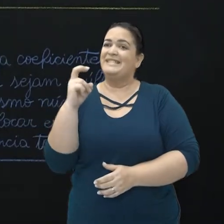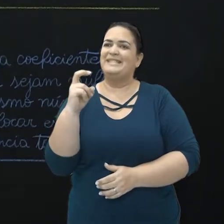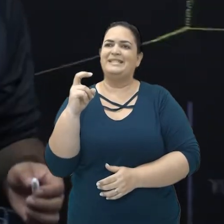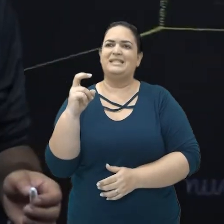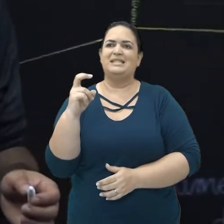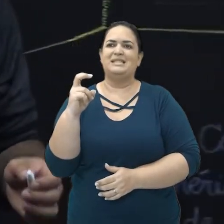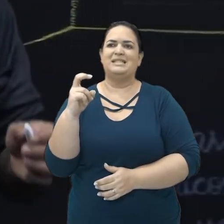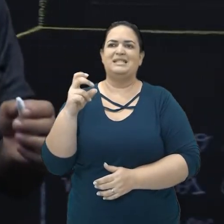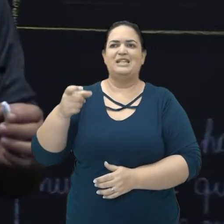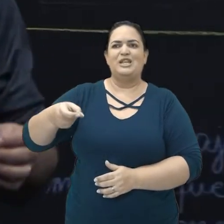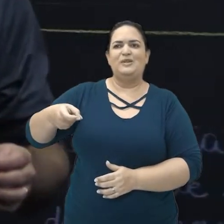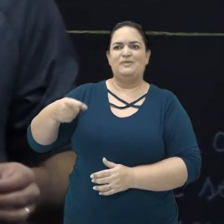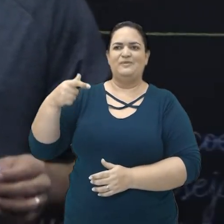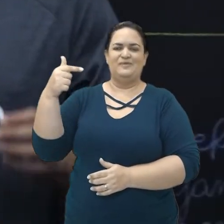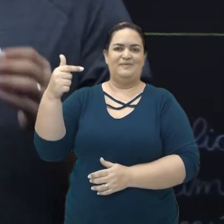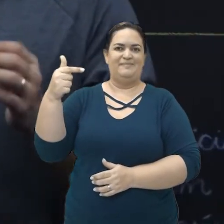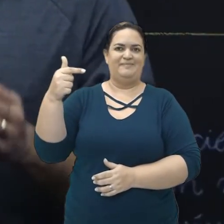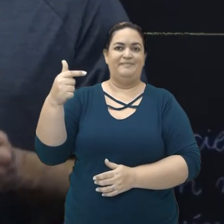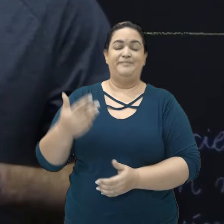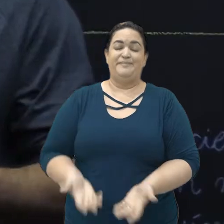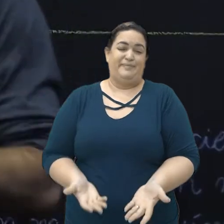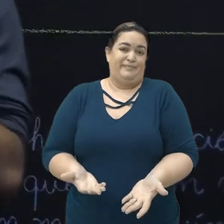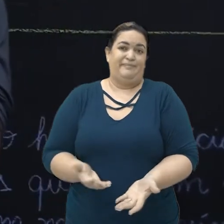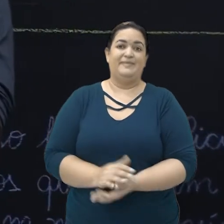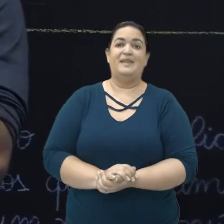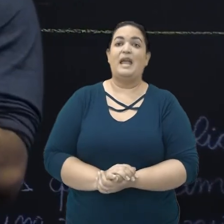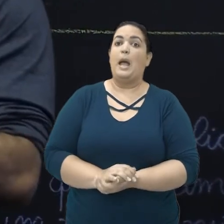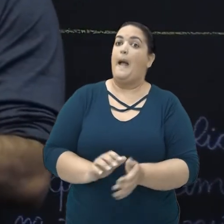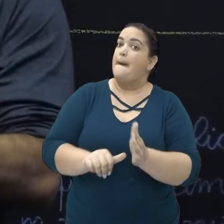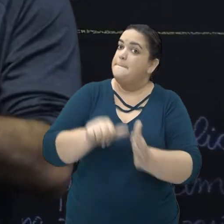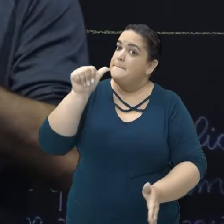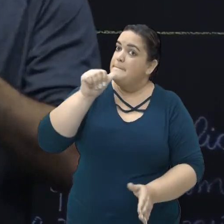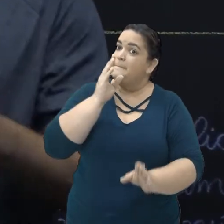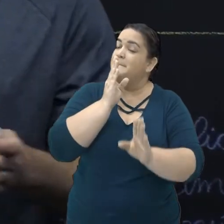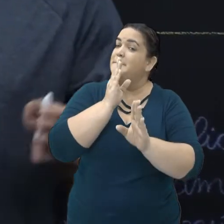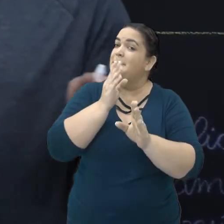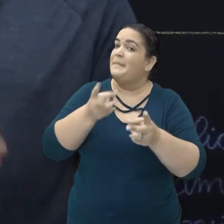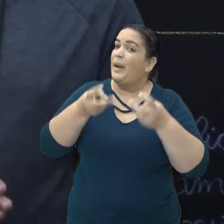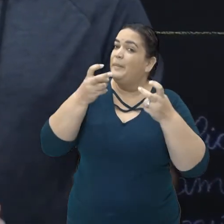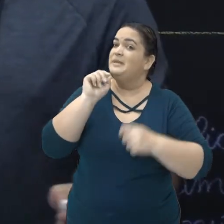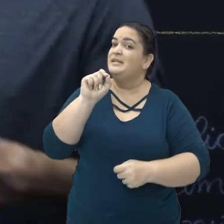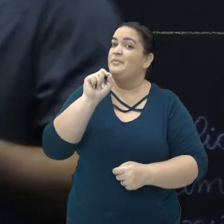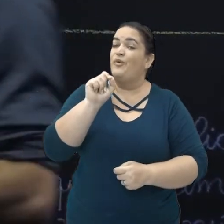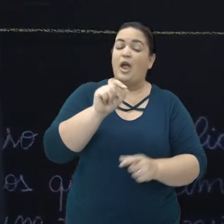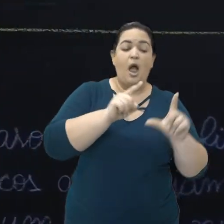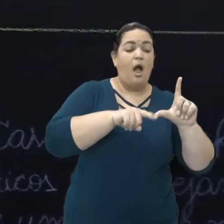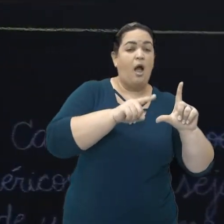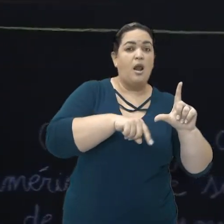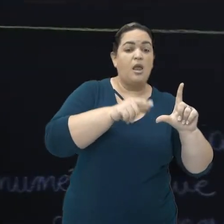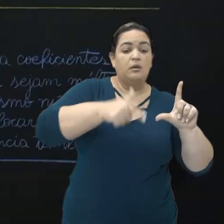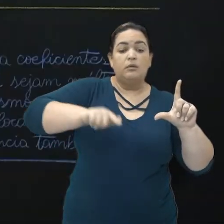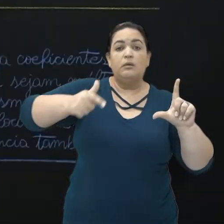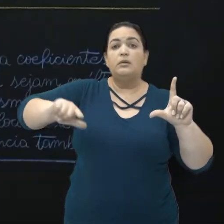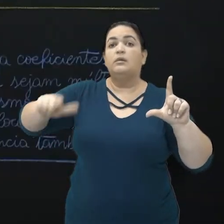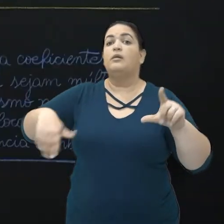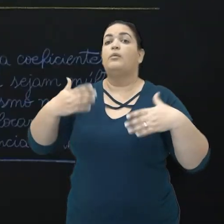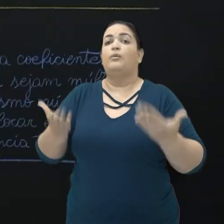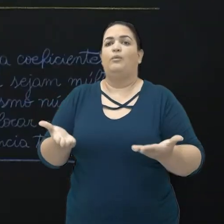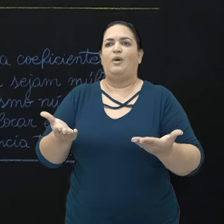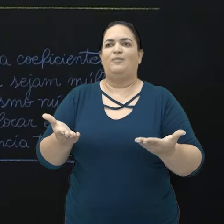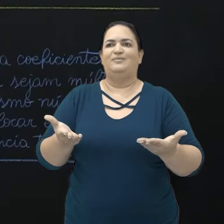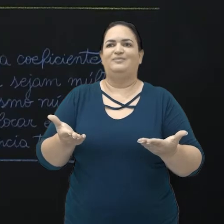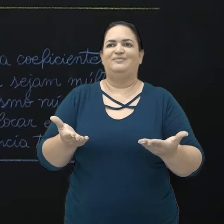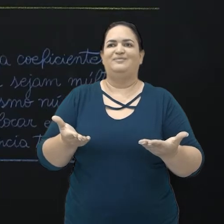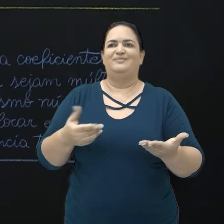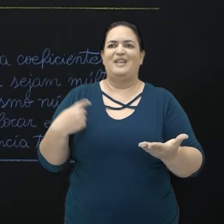comparar os expoentes, verifiquem primeiramente se as letras elas se repetem. Bem, nesse caso, a